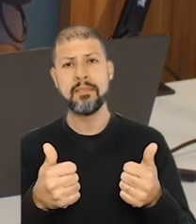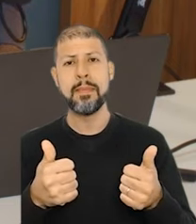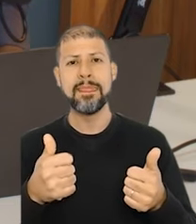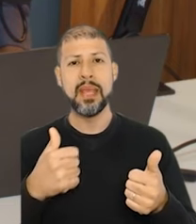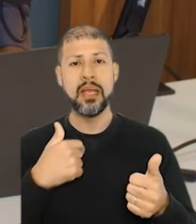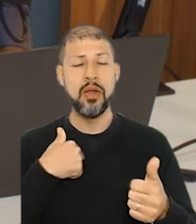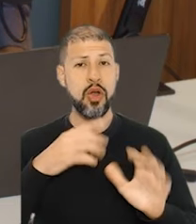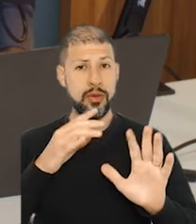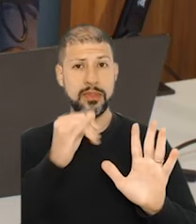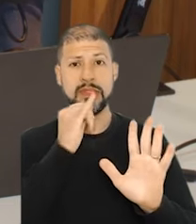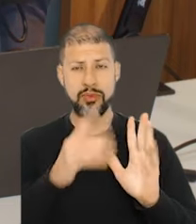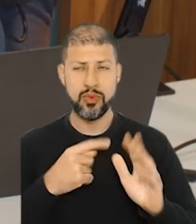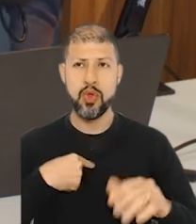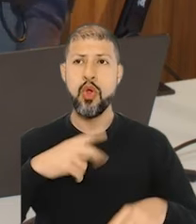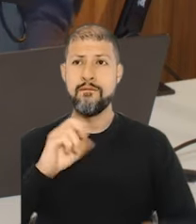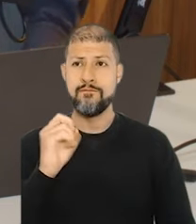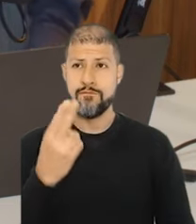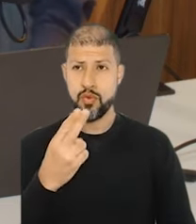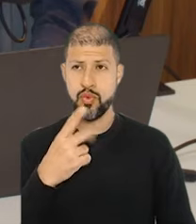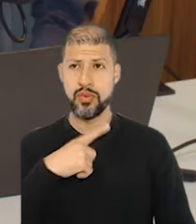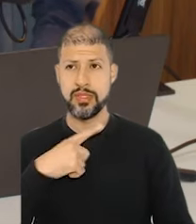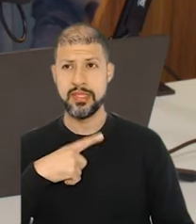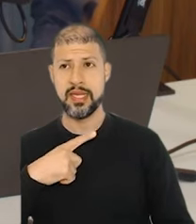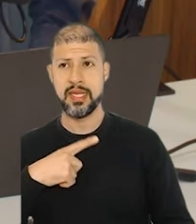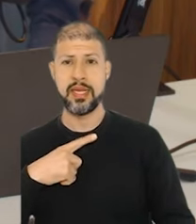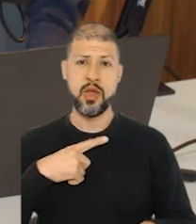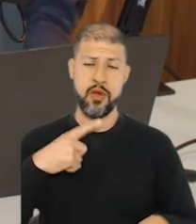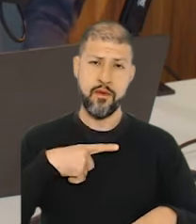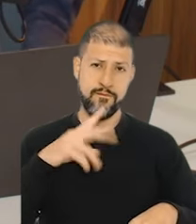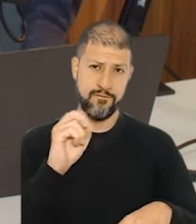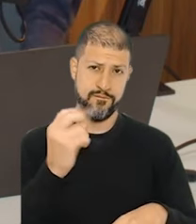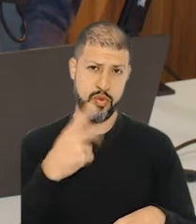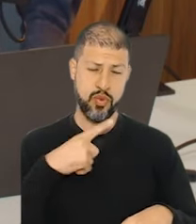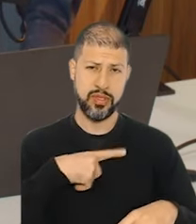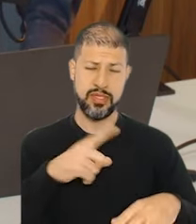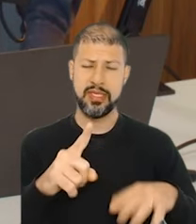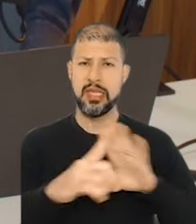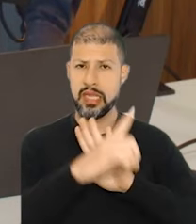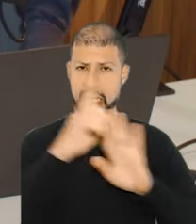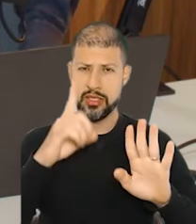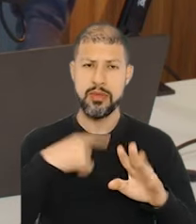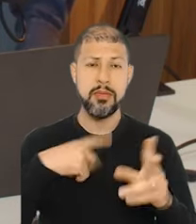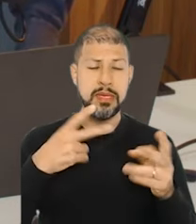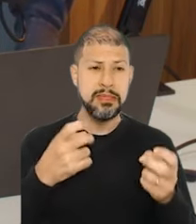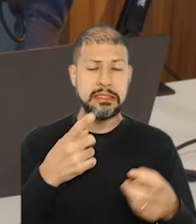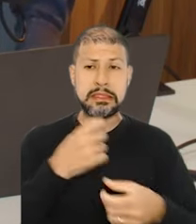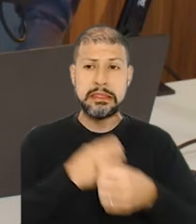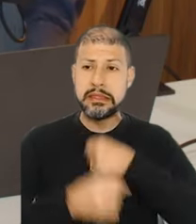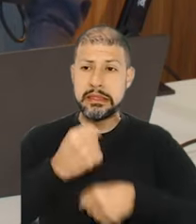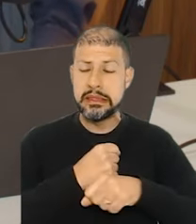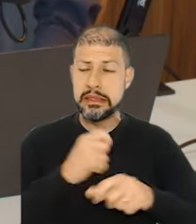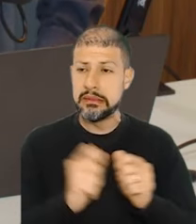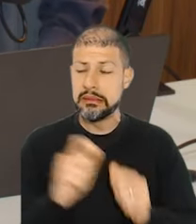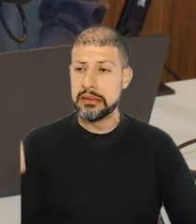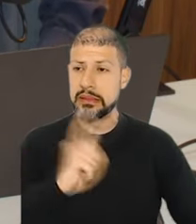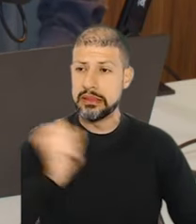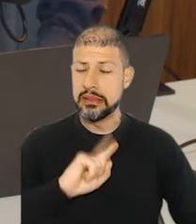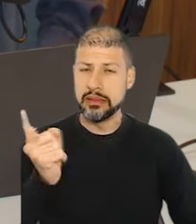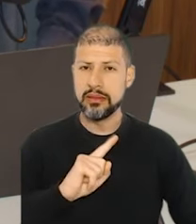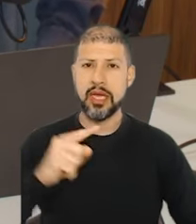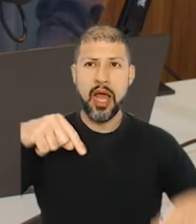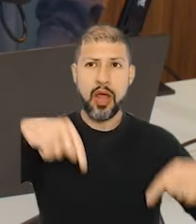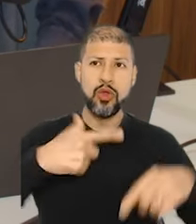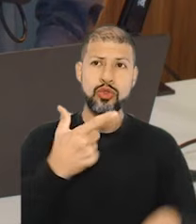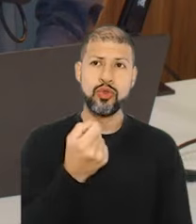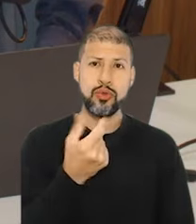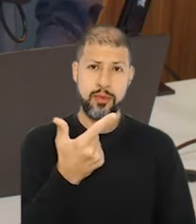fazer a declaração e aí eu não eu percebi que eu não tinha feito a do ano passado também então eu eu vou agora no ano de 2024 eu tenho que